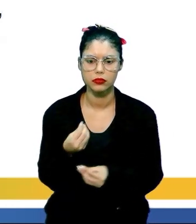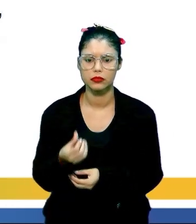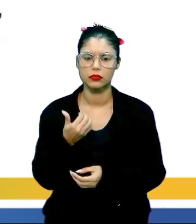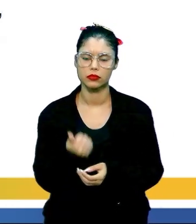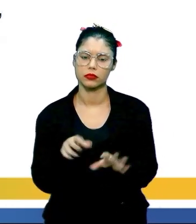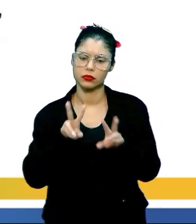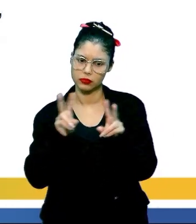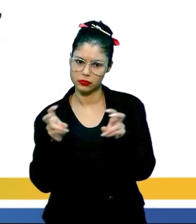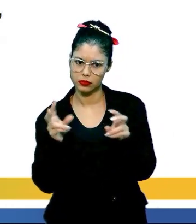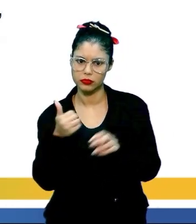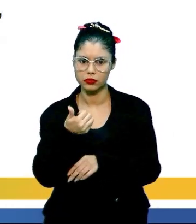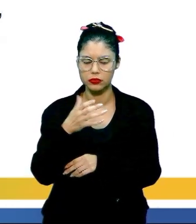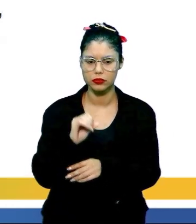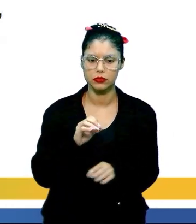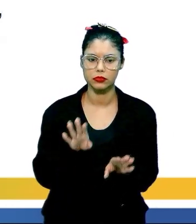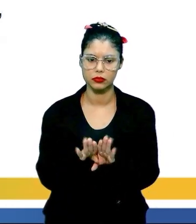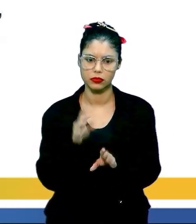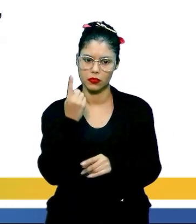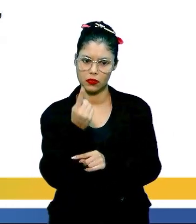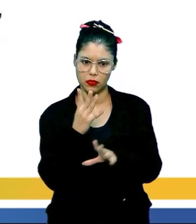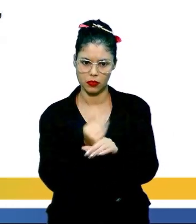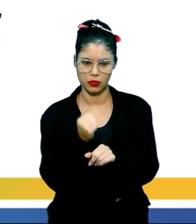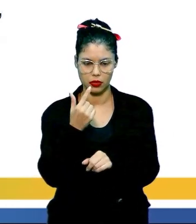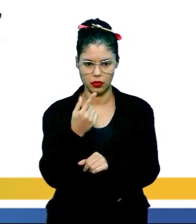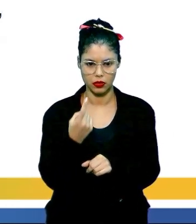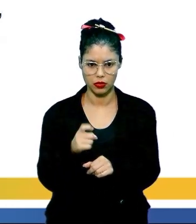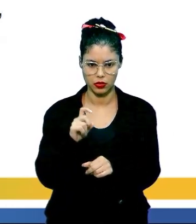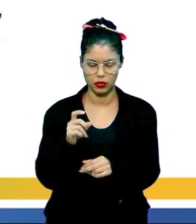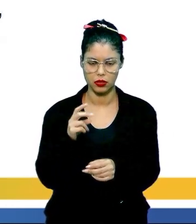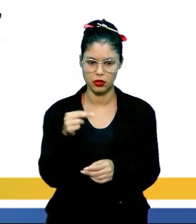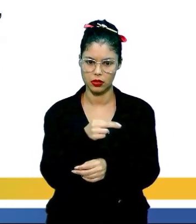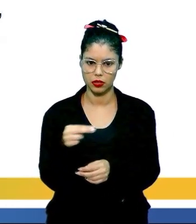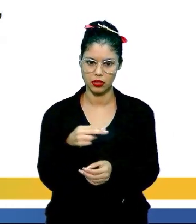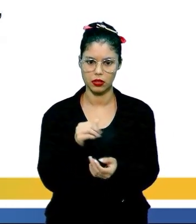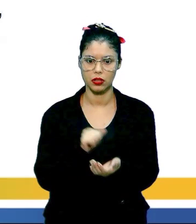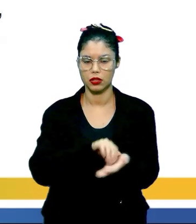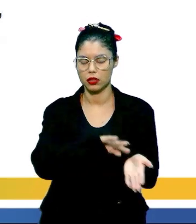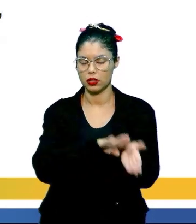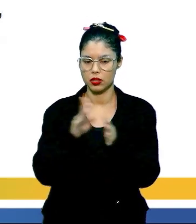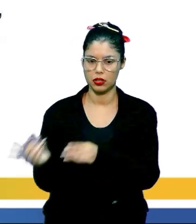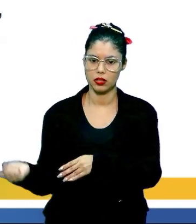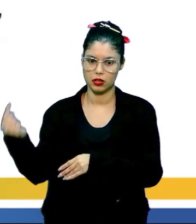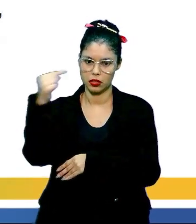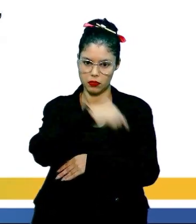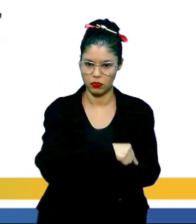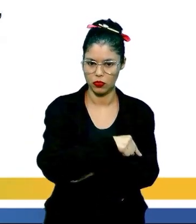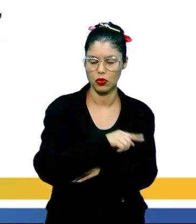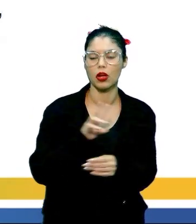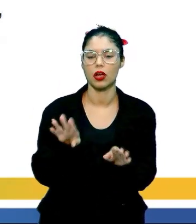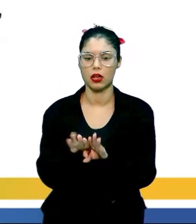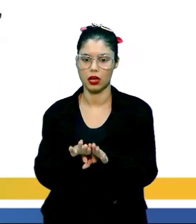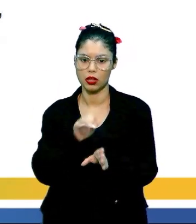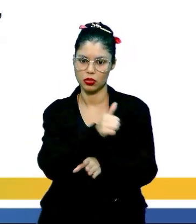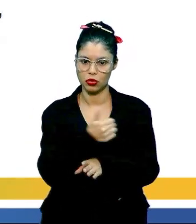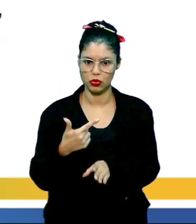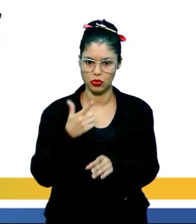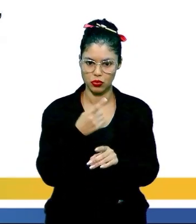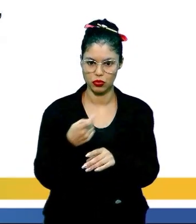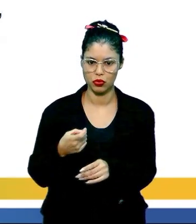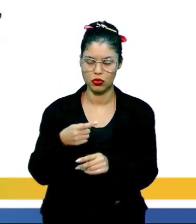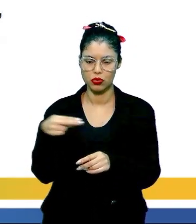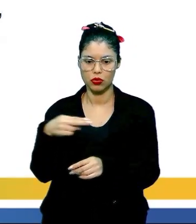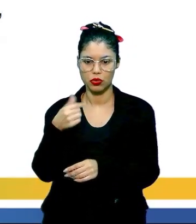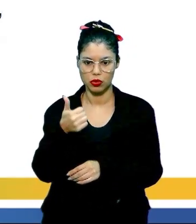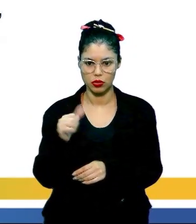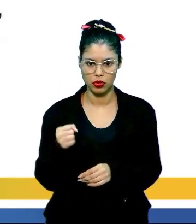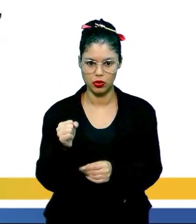13º termo é 19, 1 mais 12x é 19, passa para lá diminuindo 1, vai ficar 12x igual a